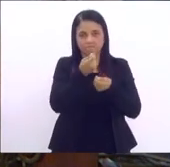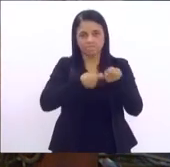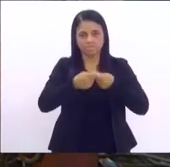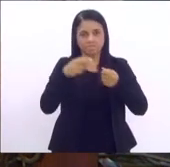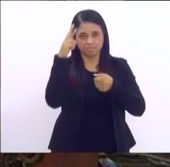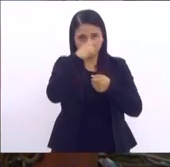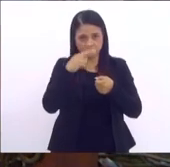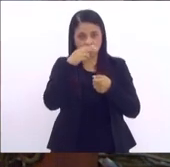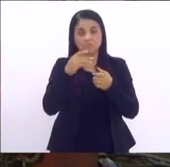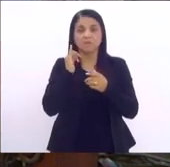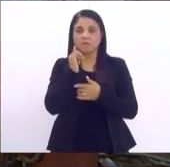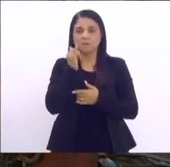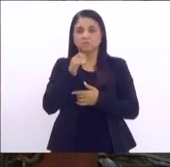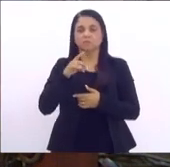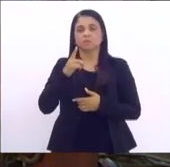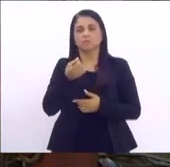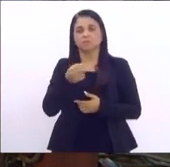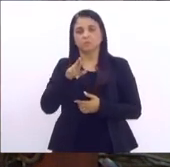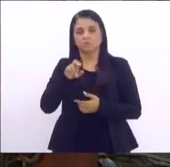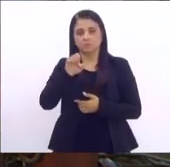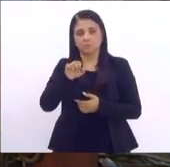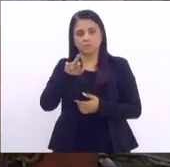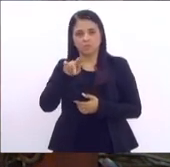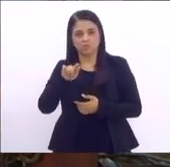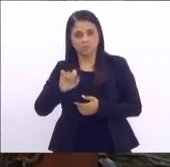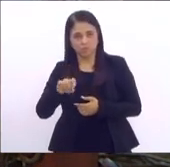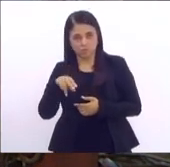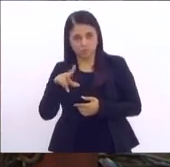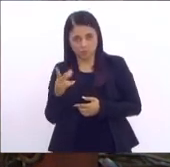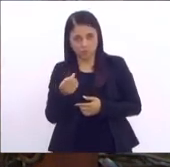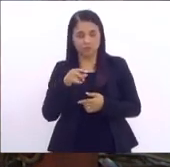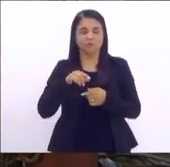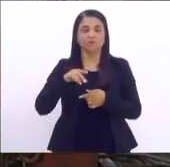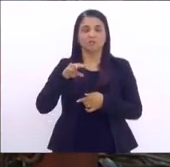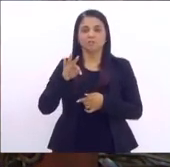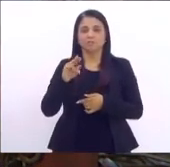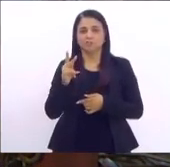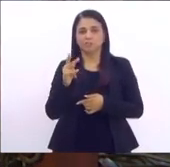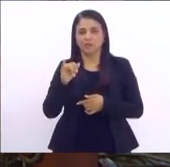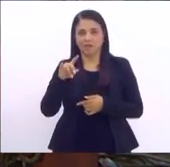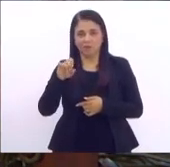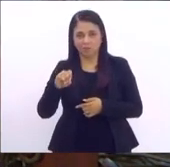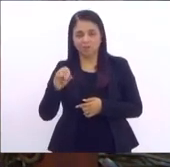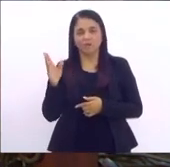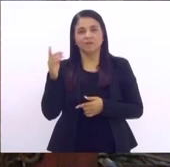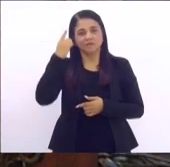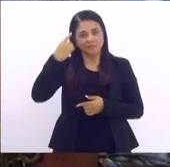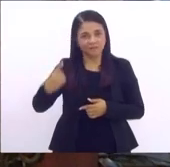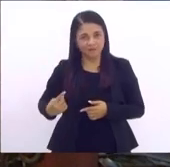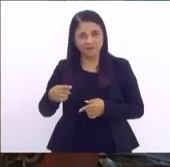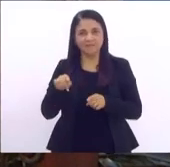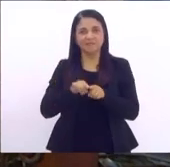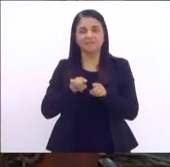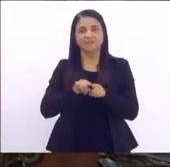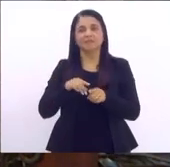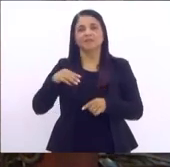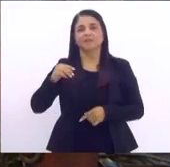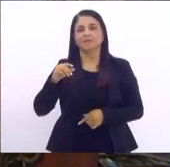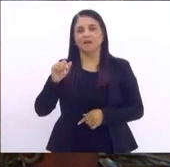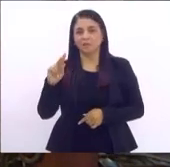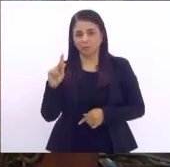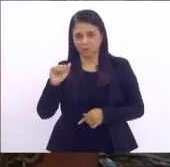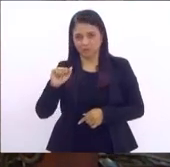Serginho, Tiago Rangel, Dani Balbi e Arthur Monteiro. Pendendo de pareceres das comissões Constituição e